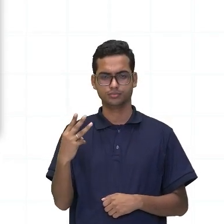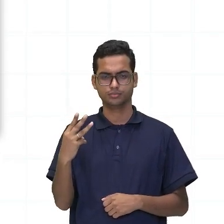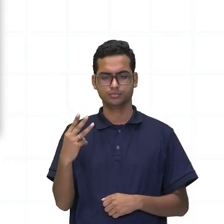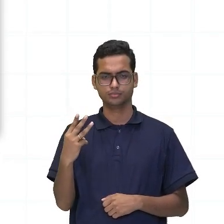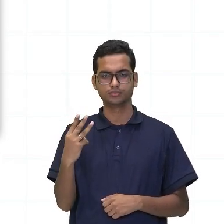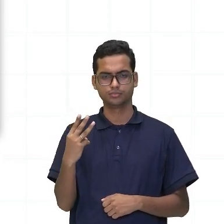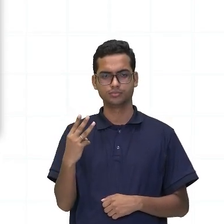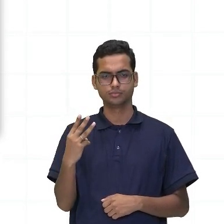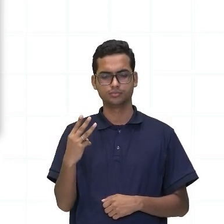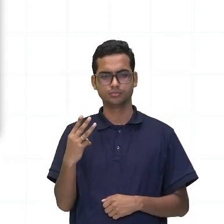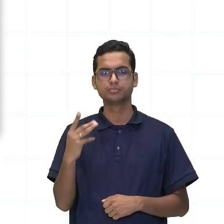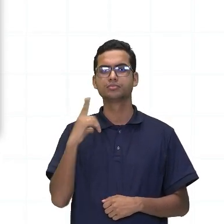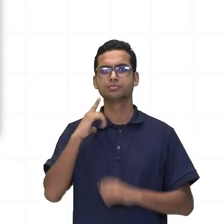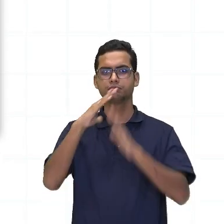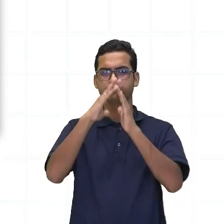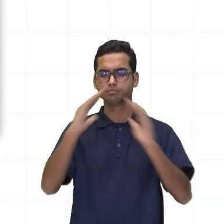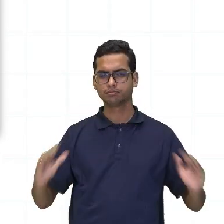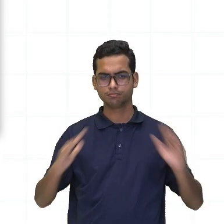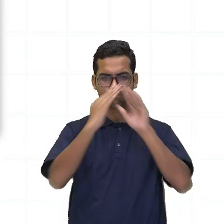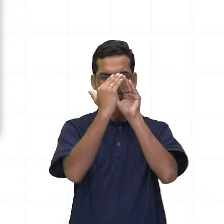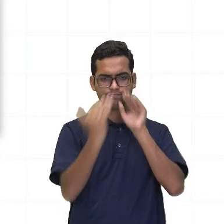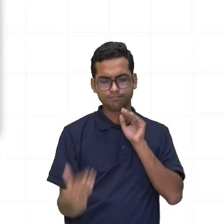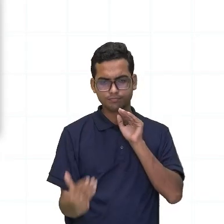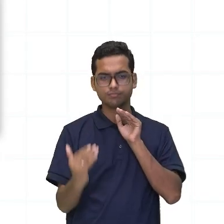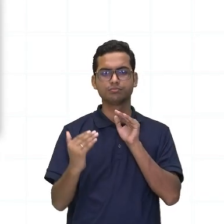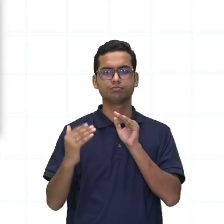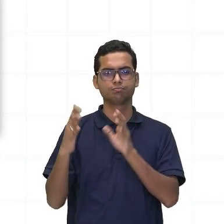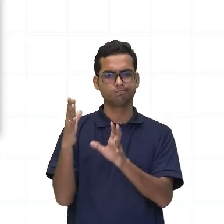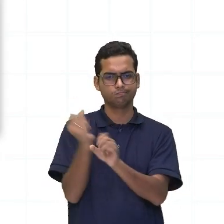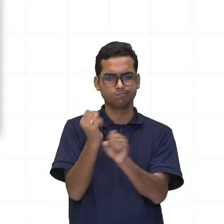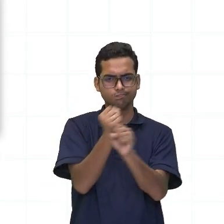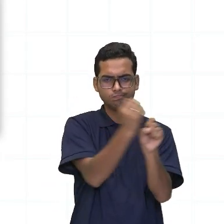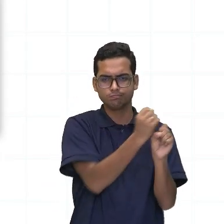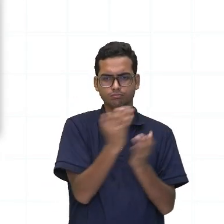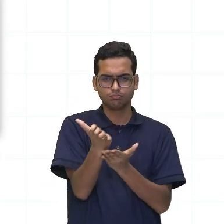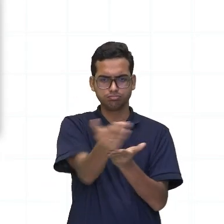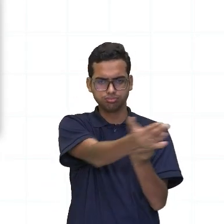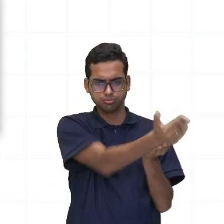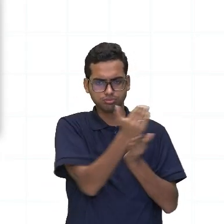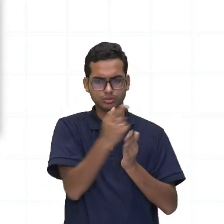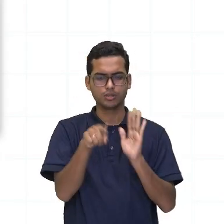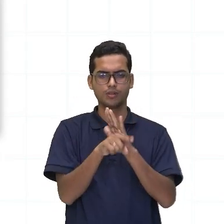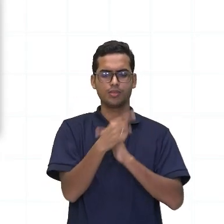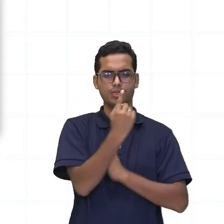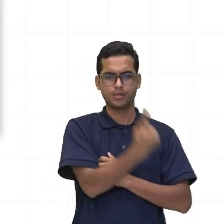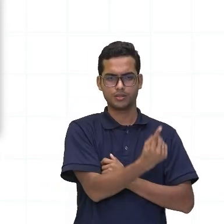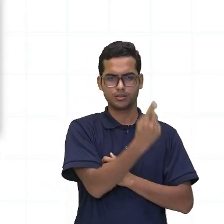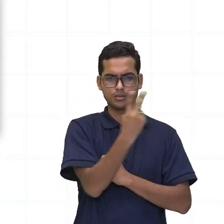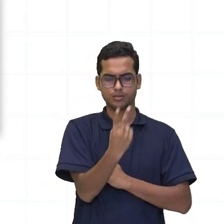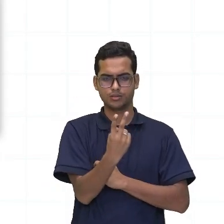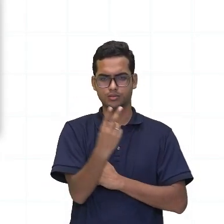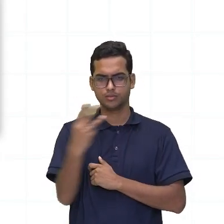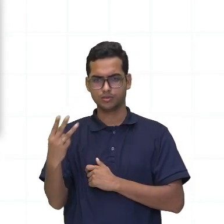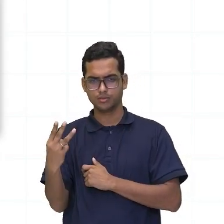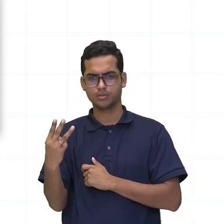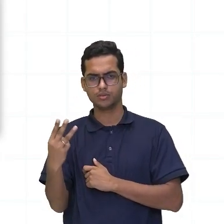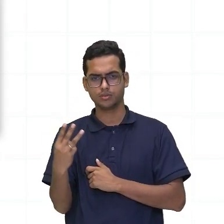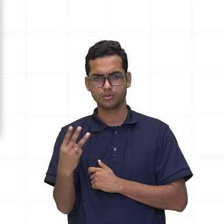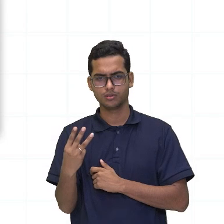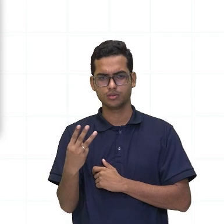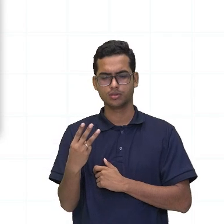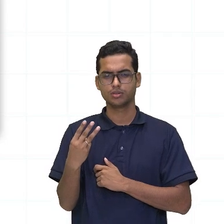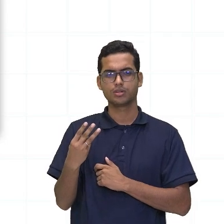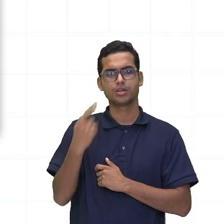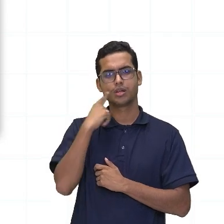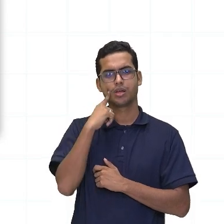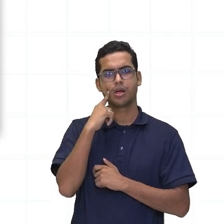Olha quantas pirâmides existem lá, né? No entanto, nem todas se encontram de pé ou em bom estado